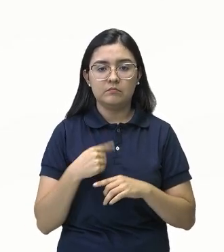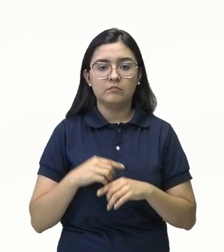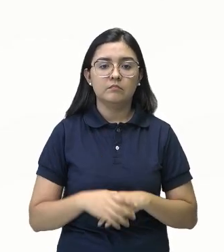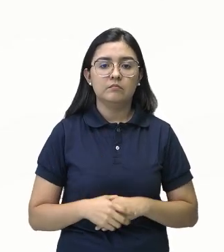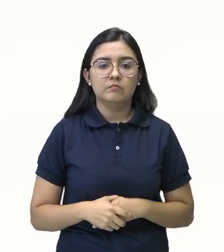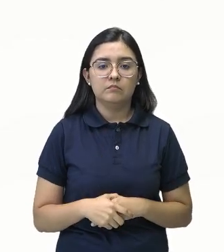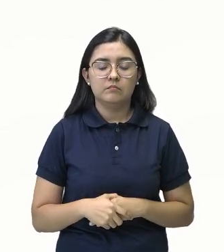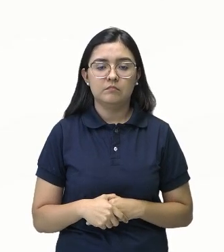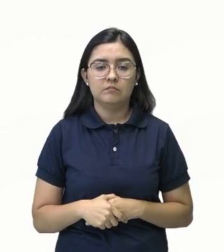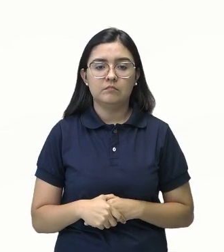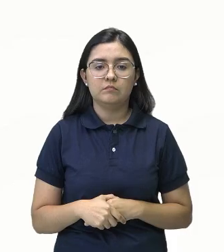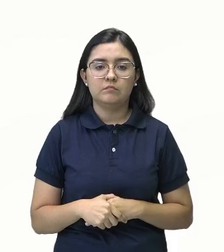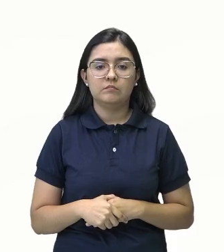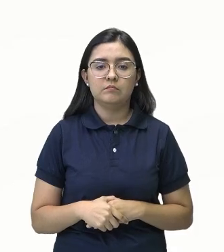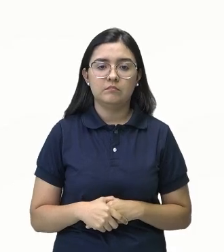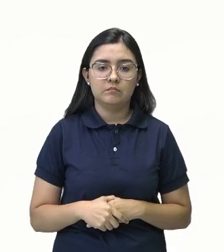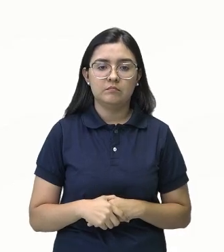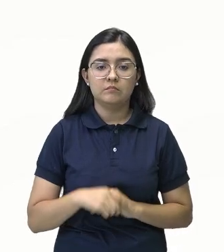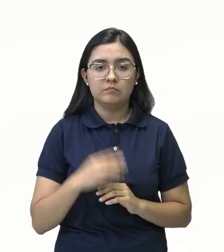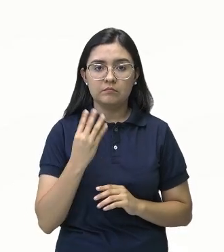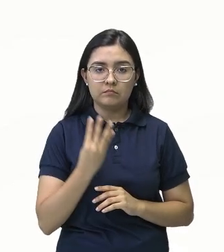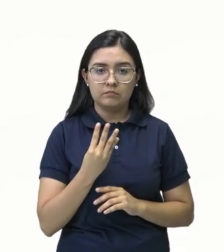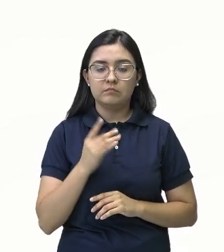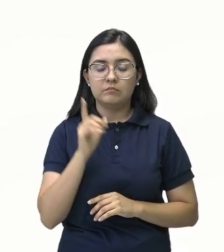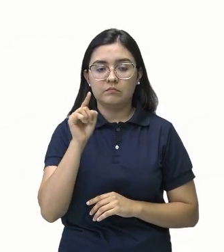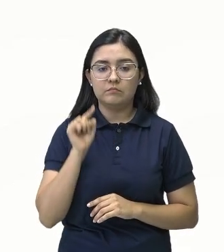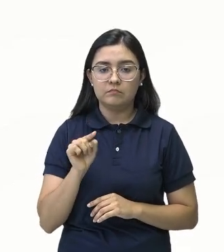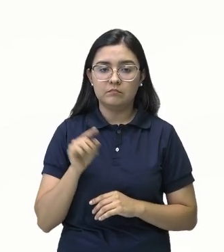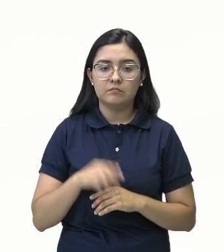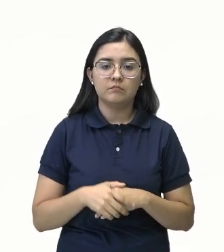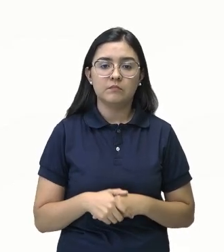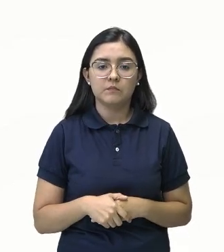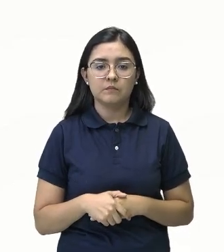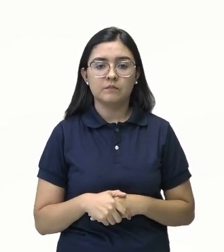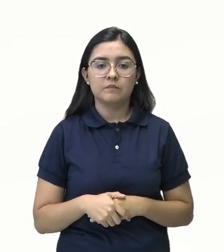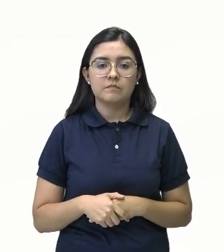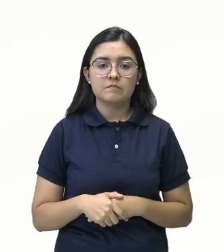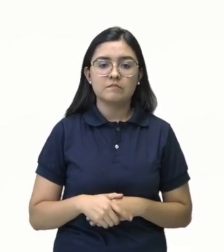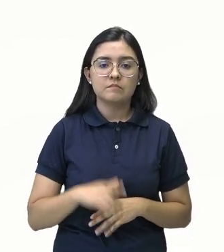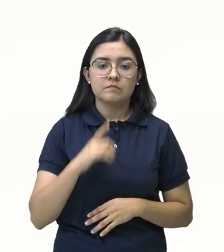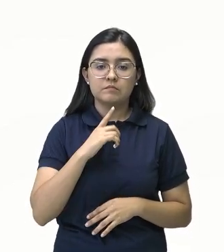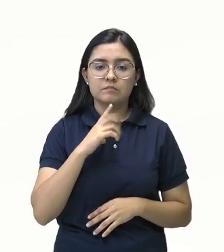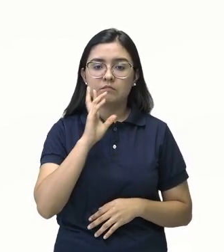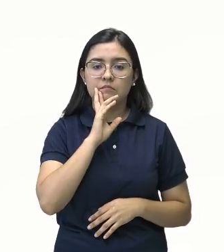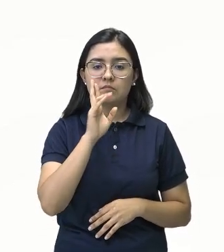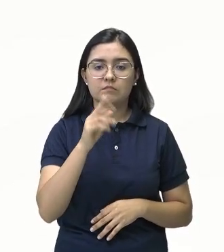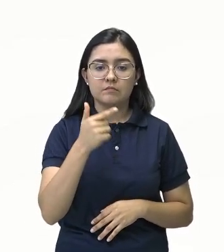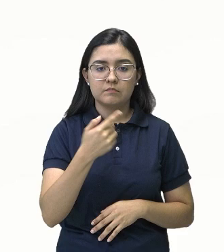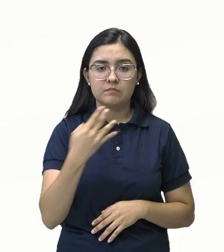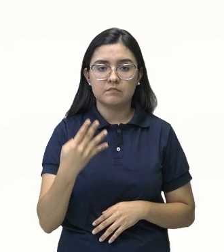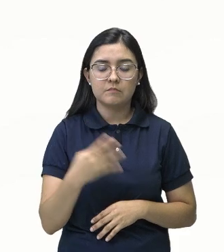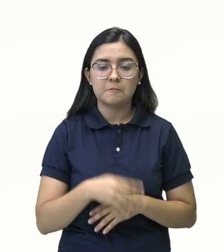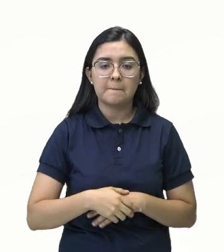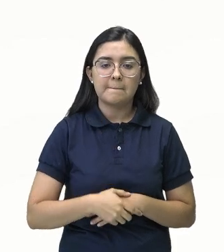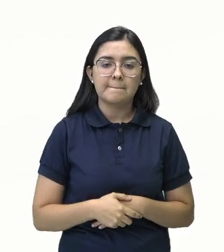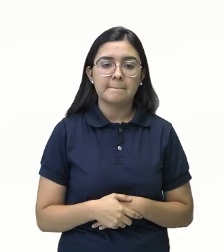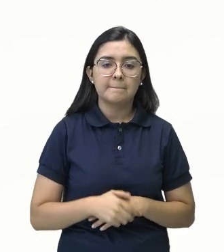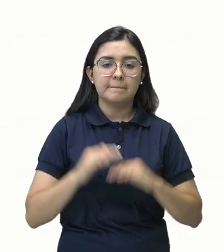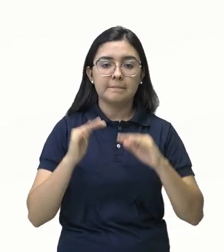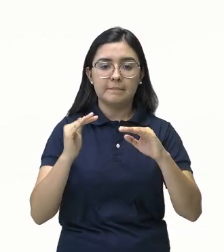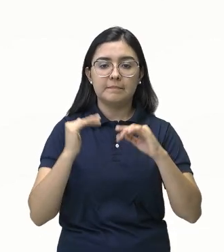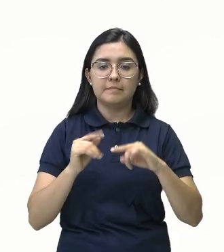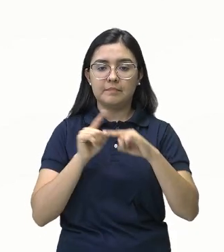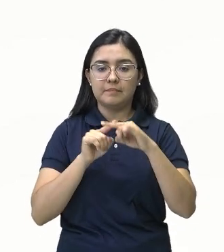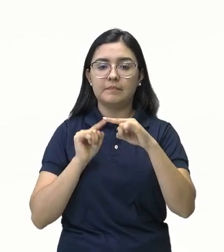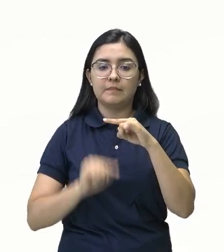1, que é o nosso 4 fatorial, tá? Que tem como resultado 24. E embaixo